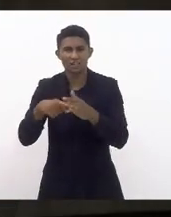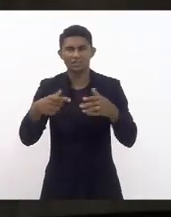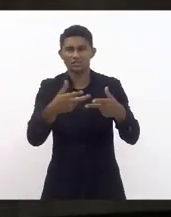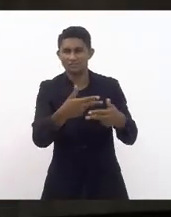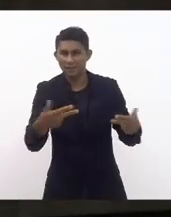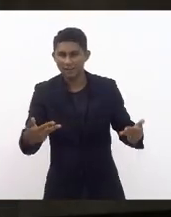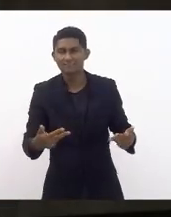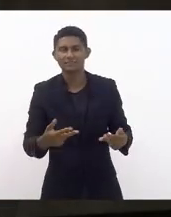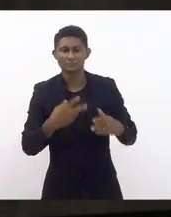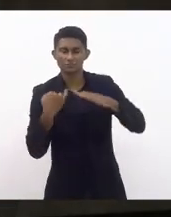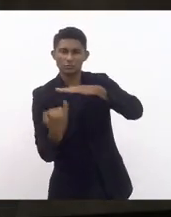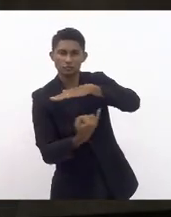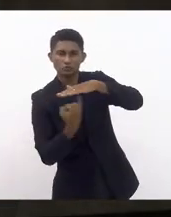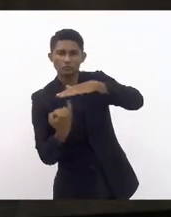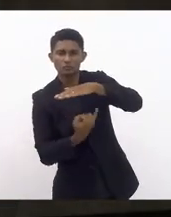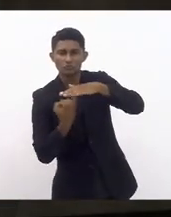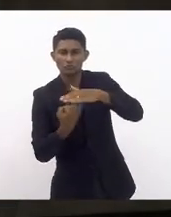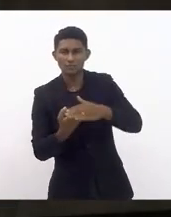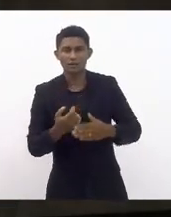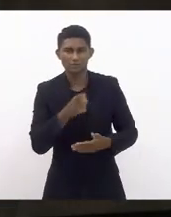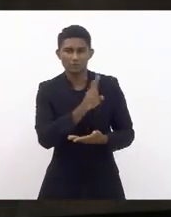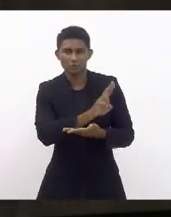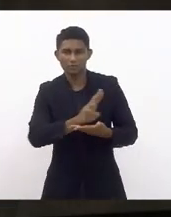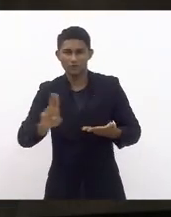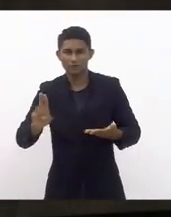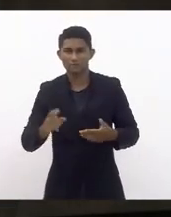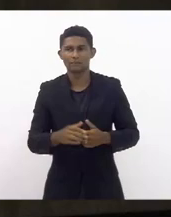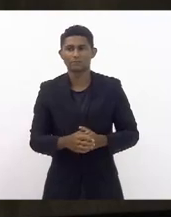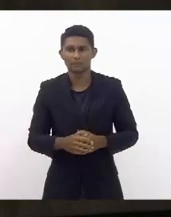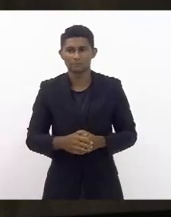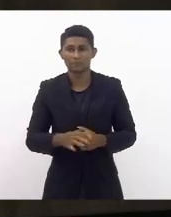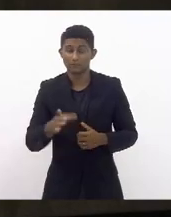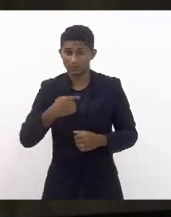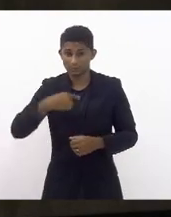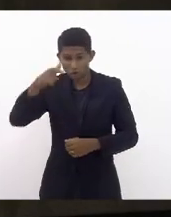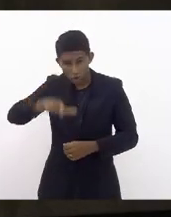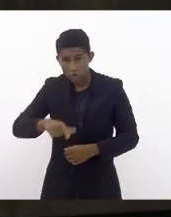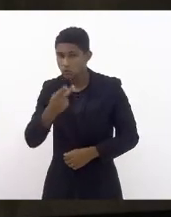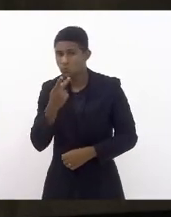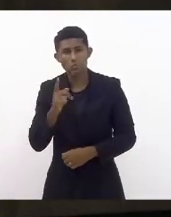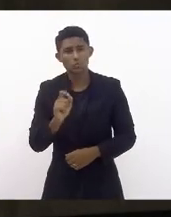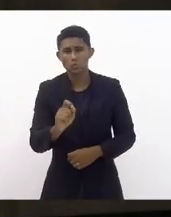fato, uma instituição universitária. Vou concluir, mas eu quero repetir.